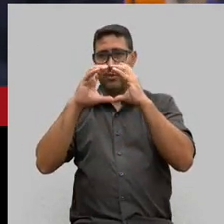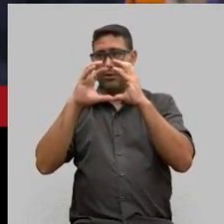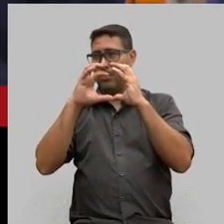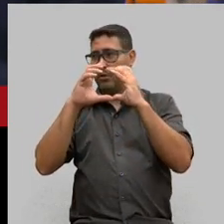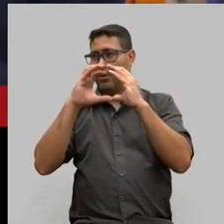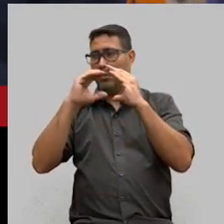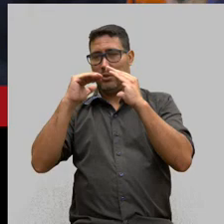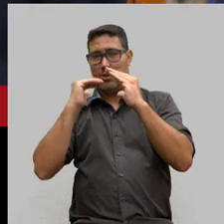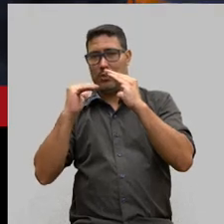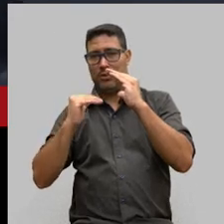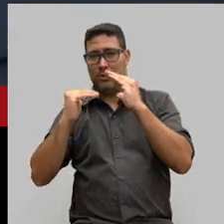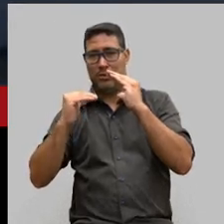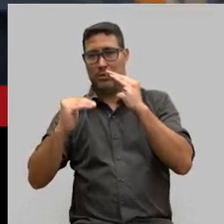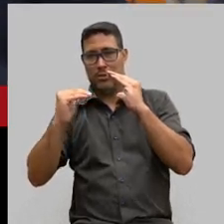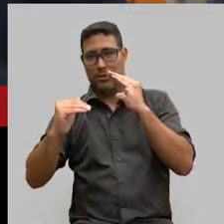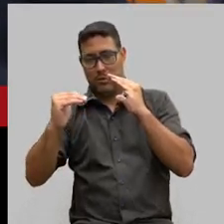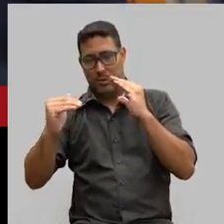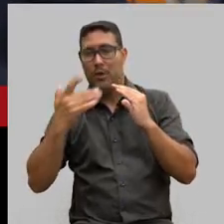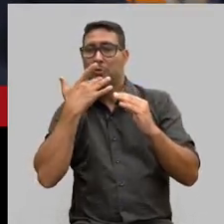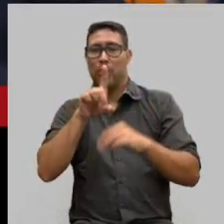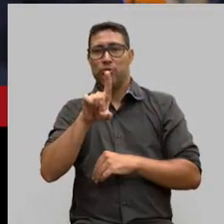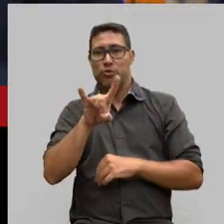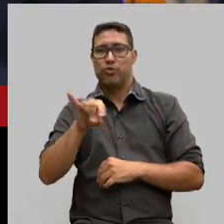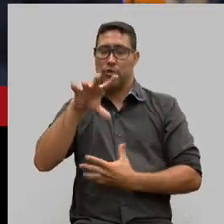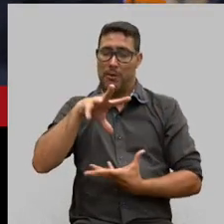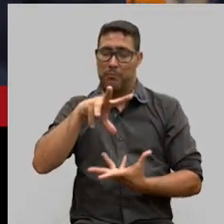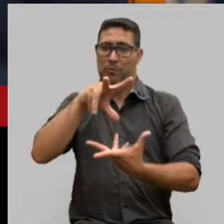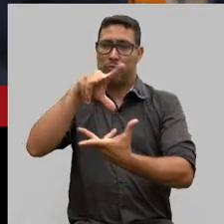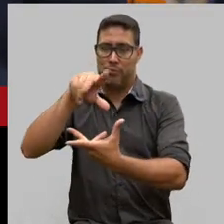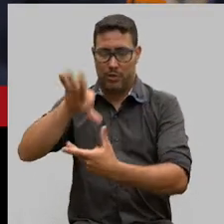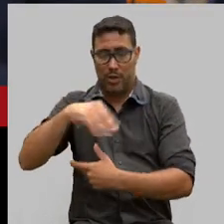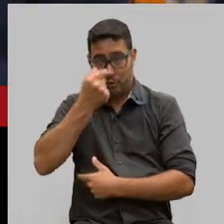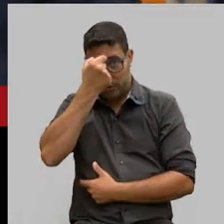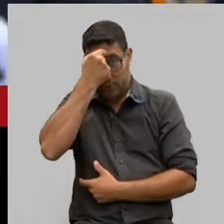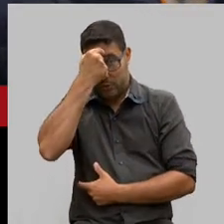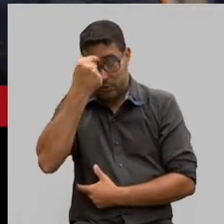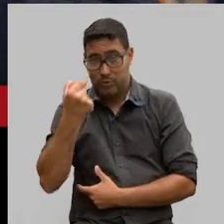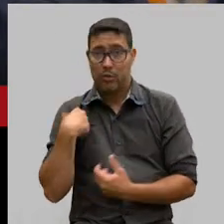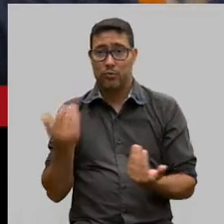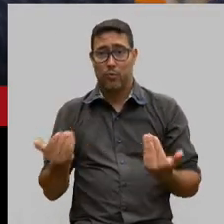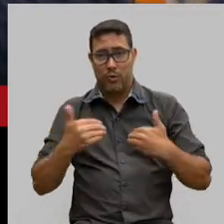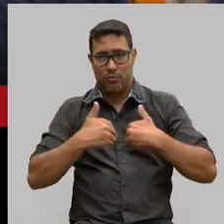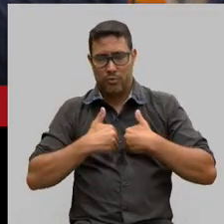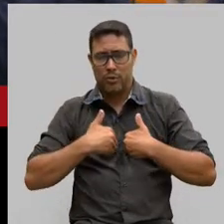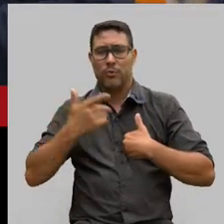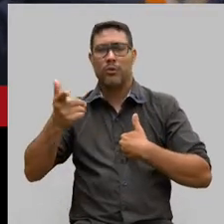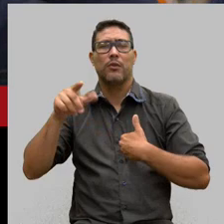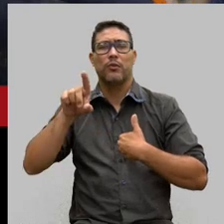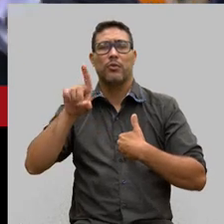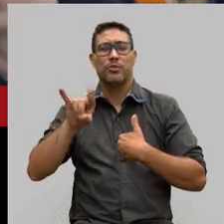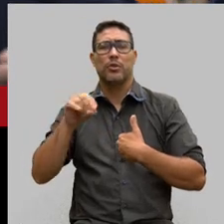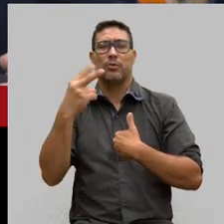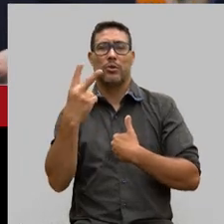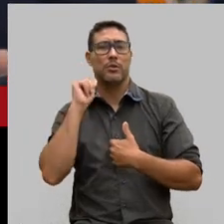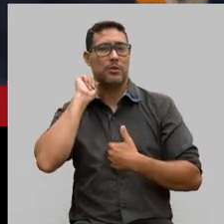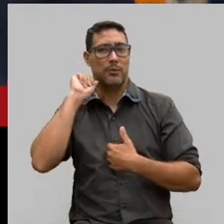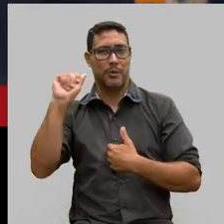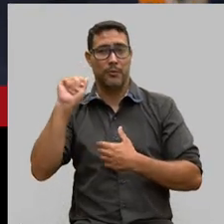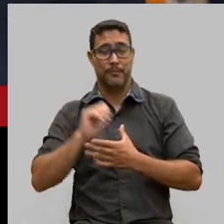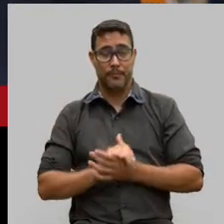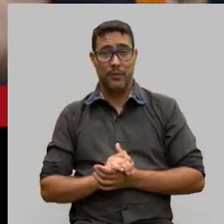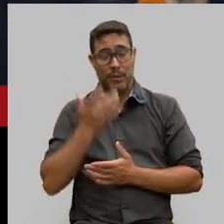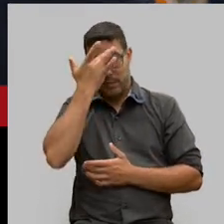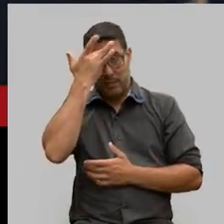Dia Mundial de conscientização do autismo comemorada antes de ontem dia 2 de Abril as pessoas com